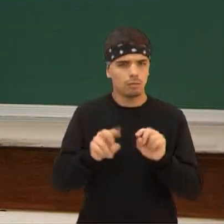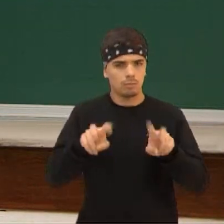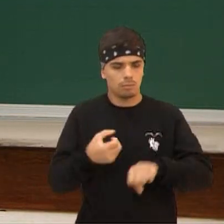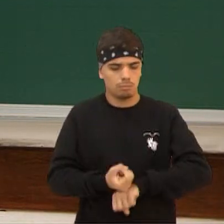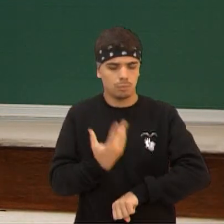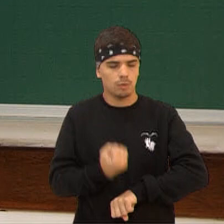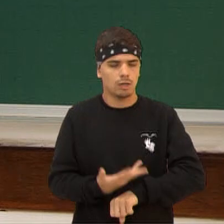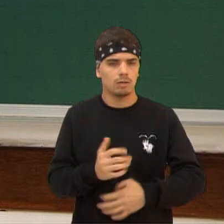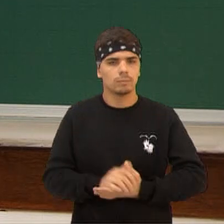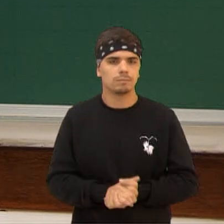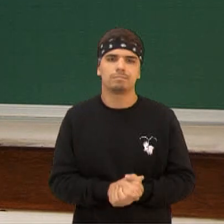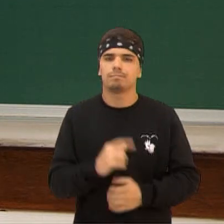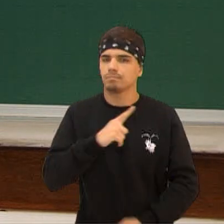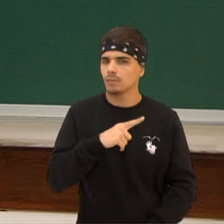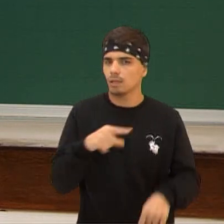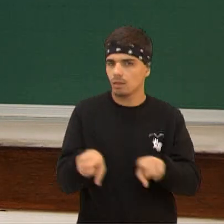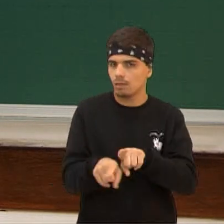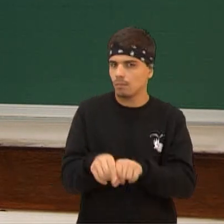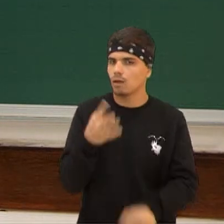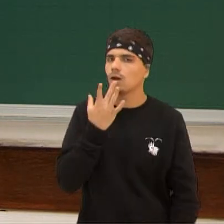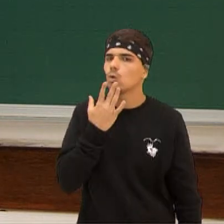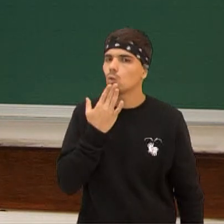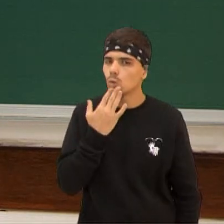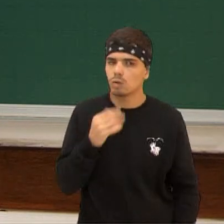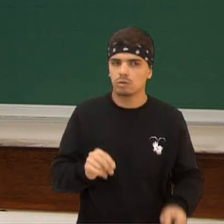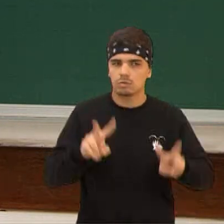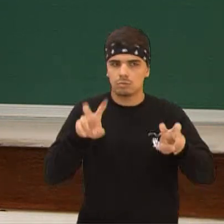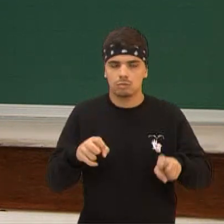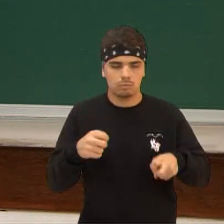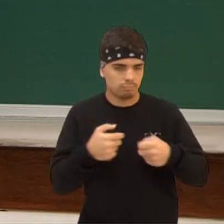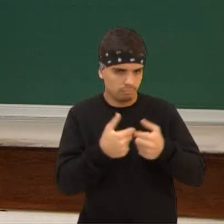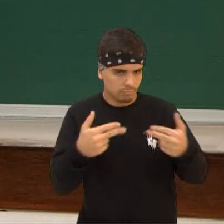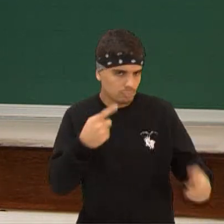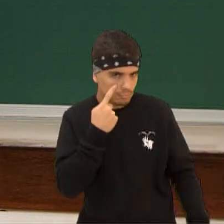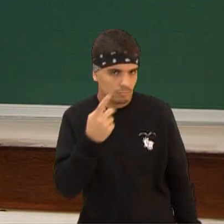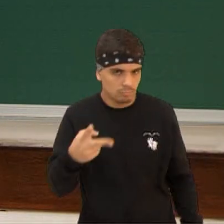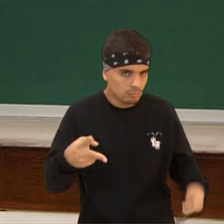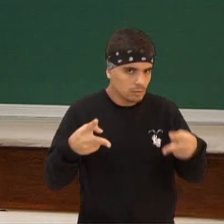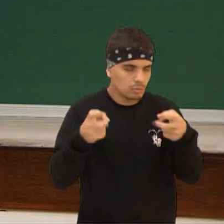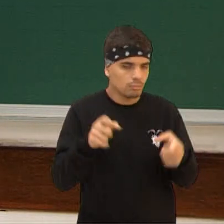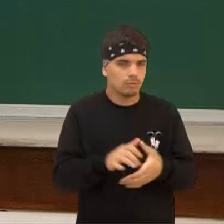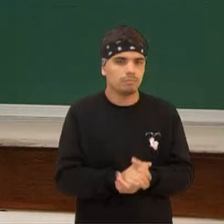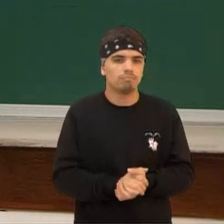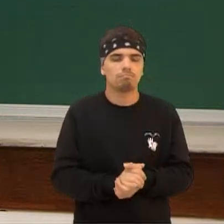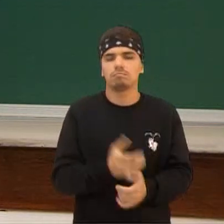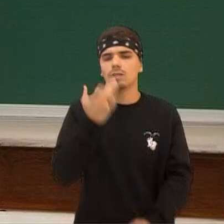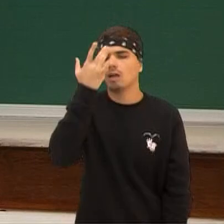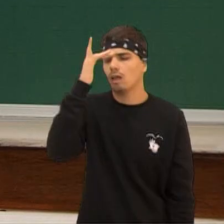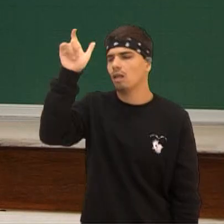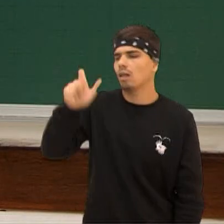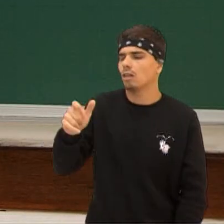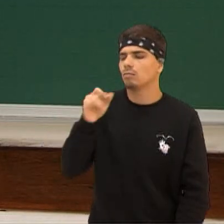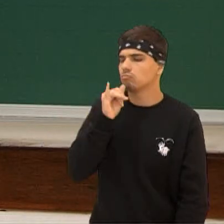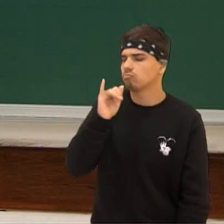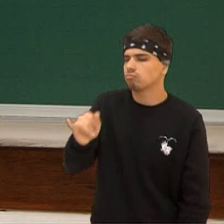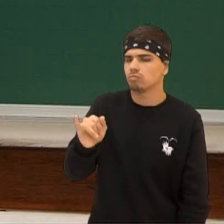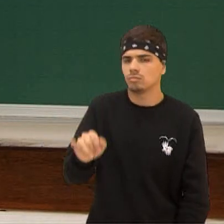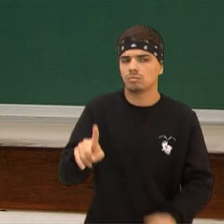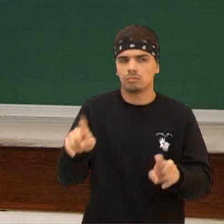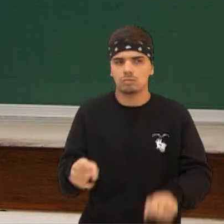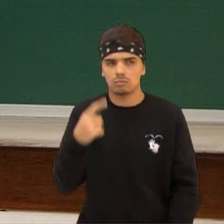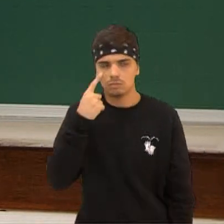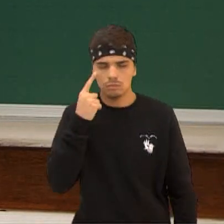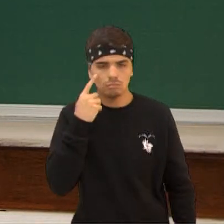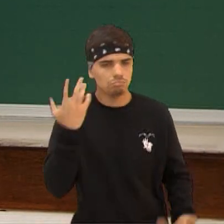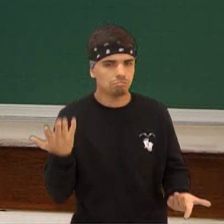poema? Então, temos aqui as cores, estamos falando sobre alguma coisa de cores, certo? De quem ele está falando, when I'm born,